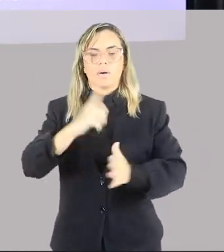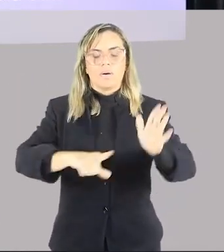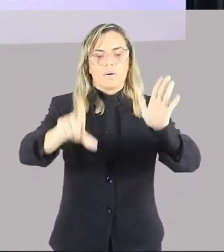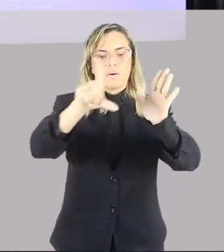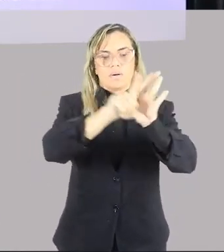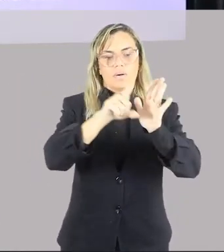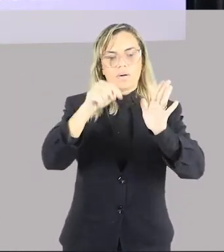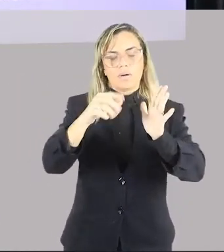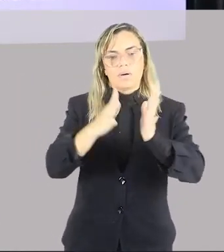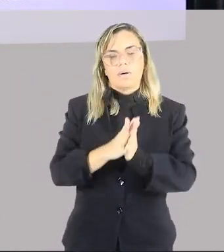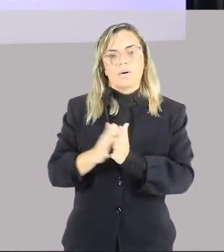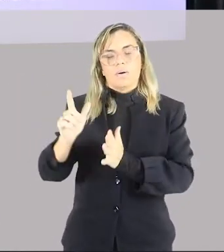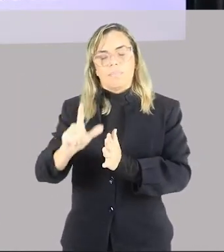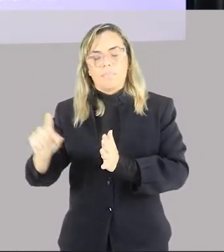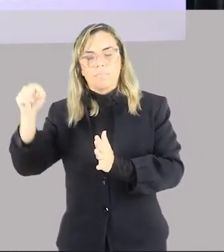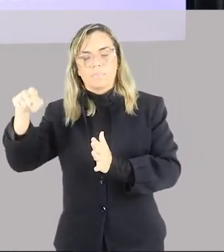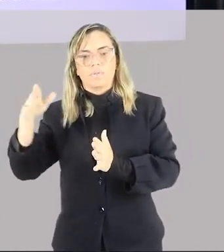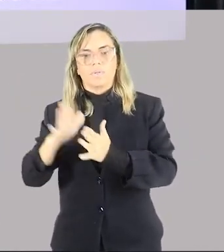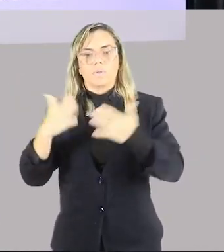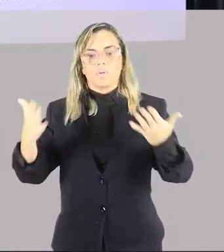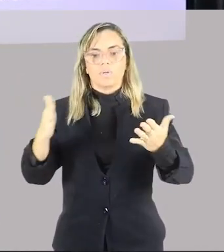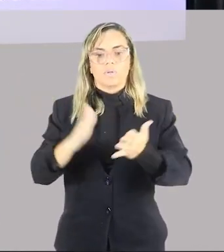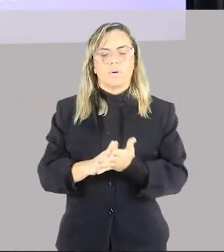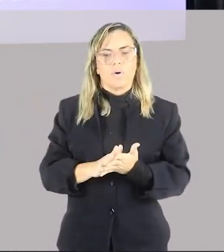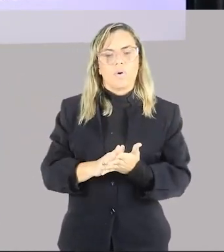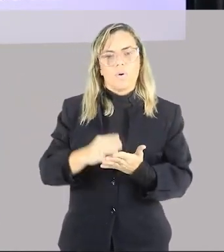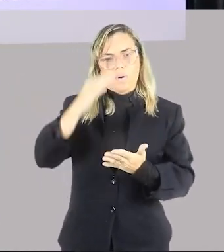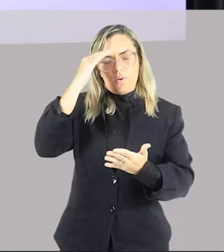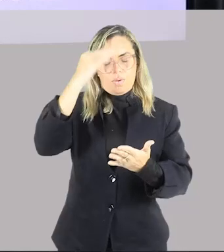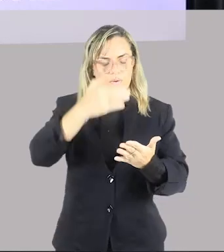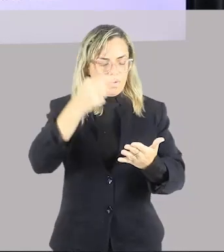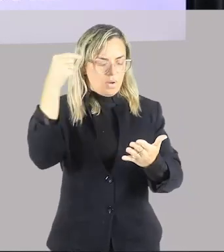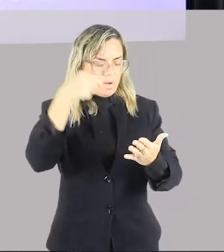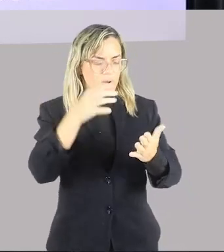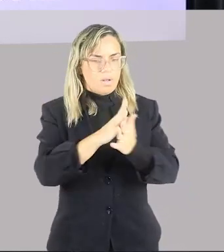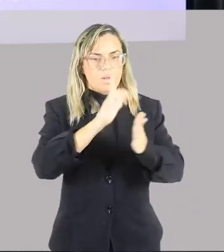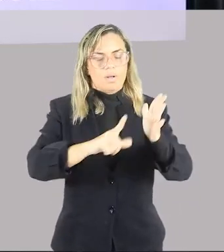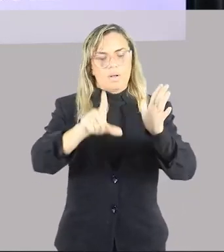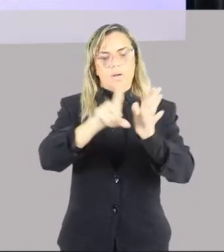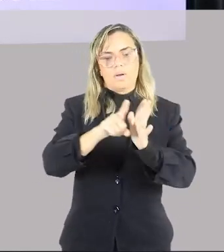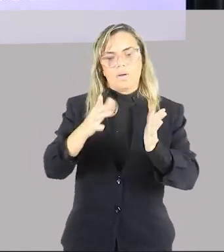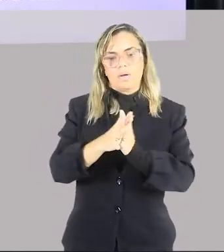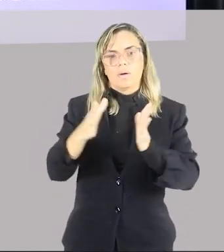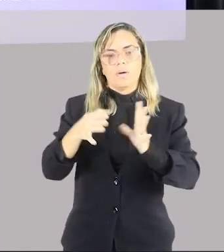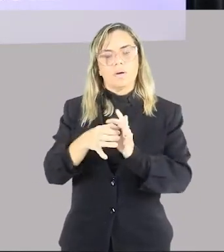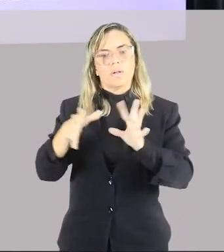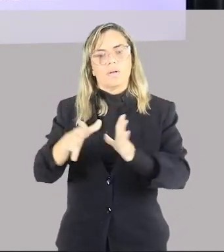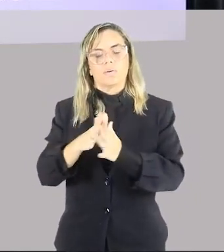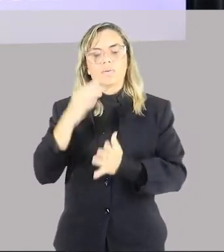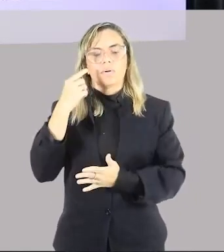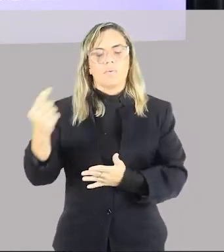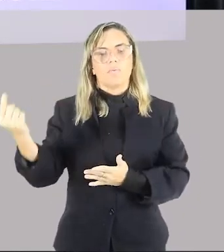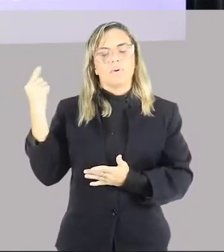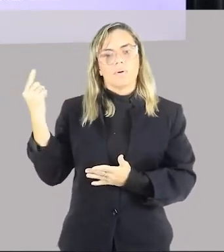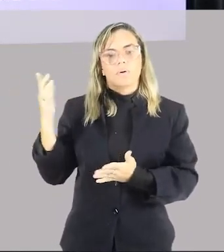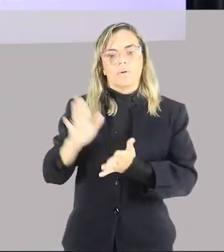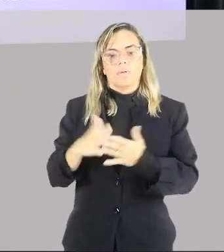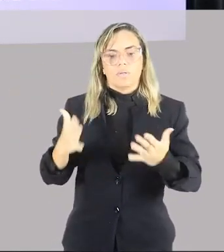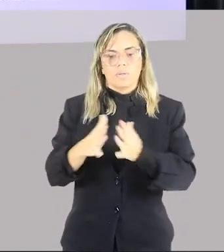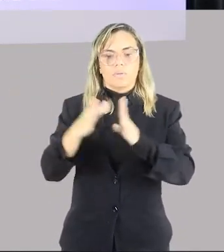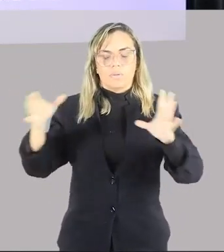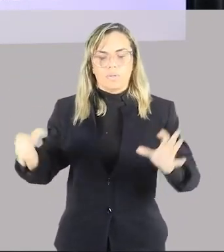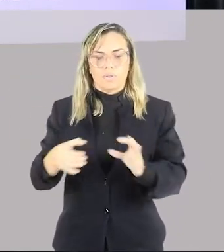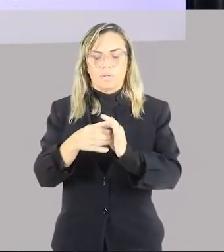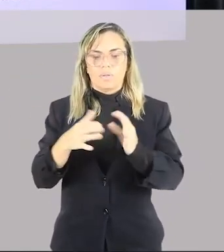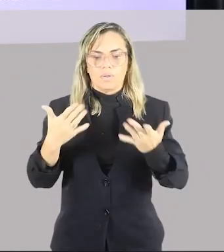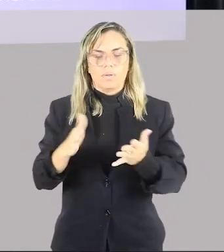lhe dar a licença se você cumprir os requisitos dessa licença. Deu para entender? Ou seja, eles estão vinculados.